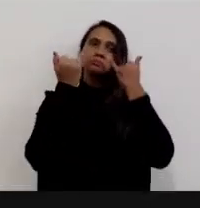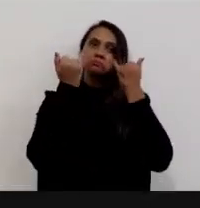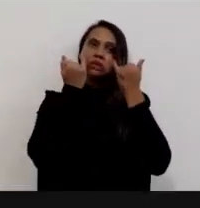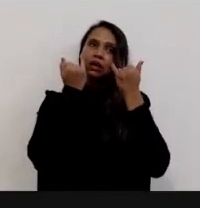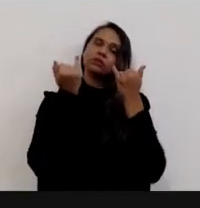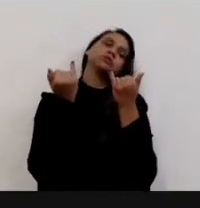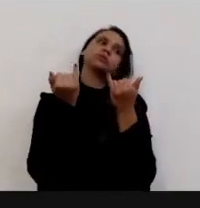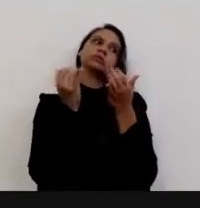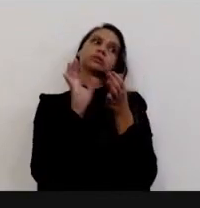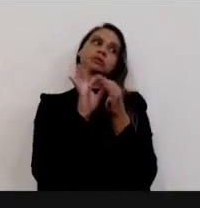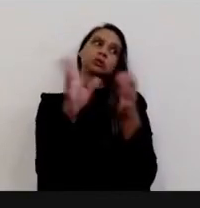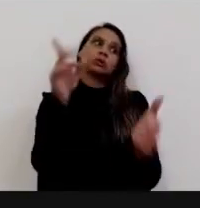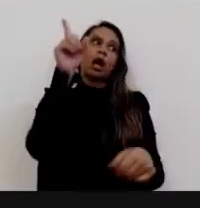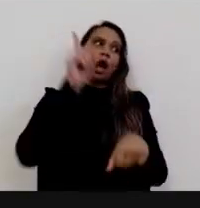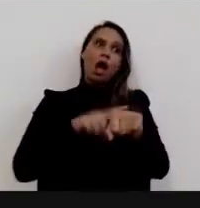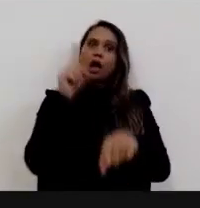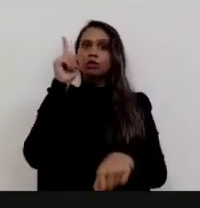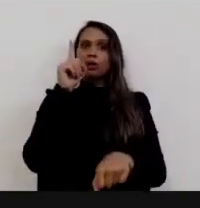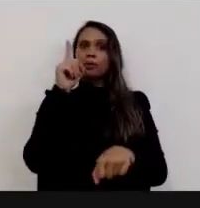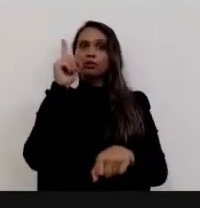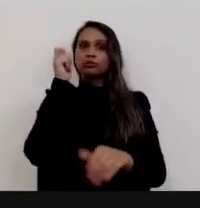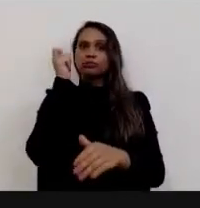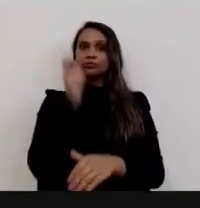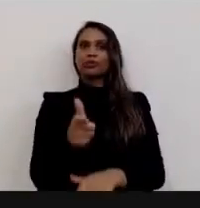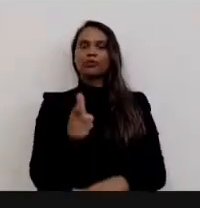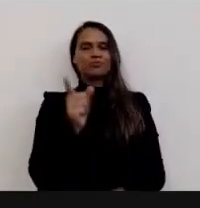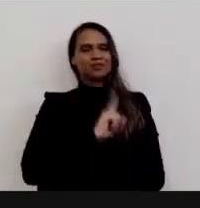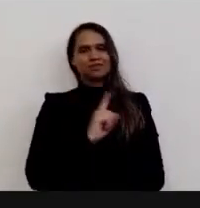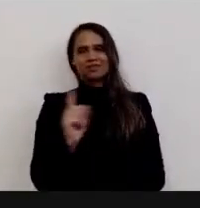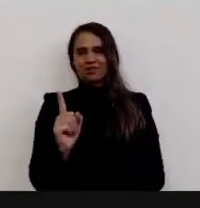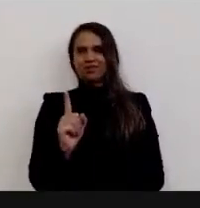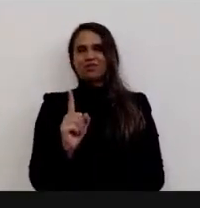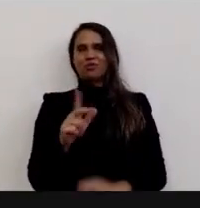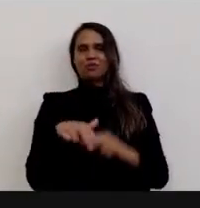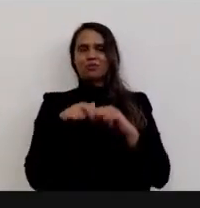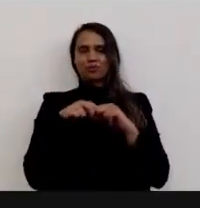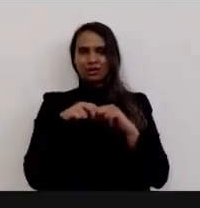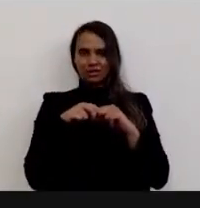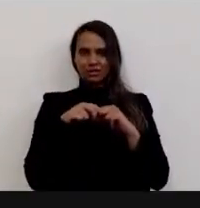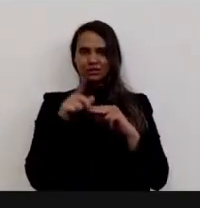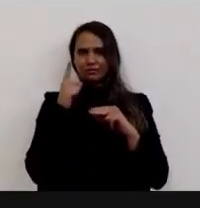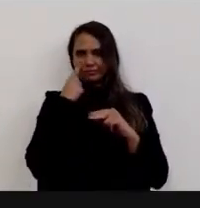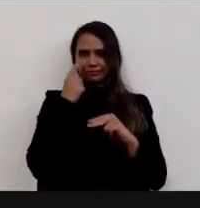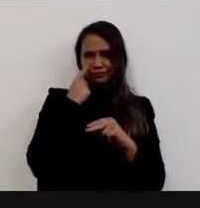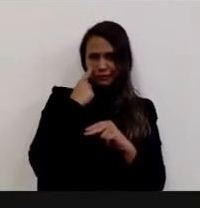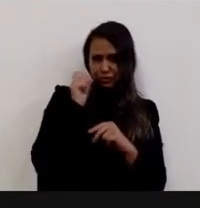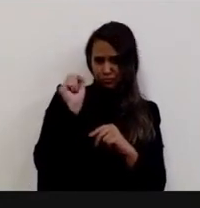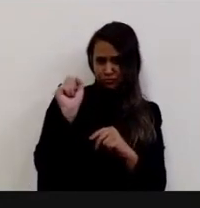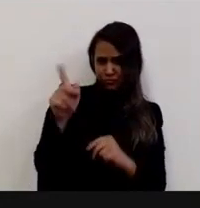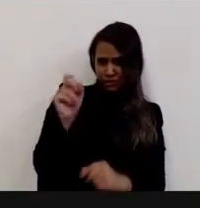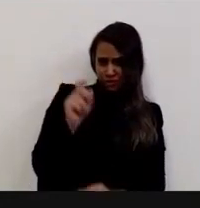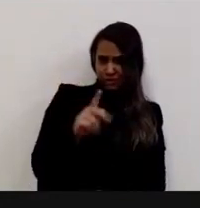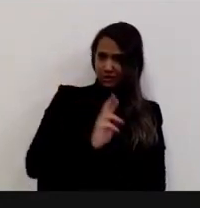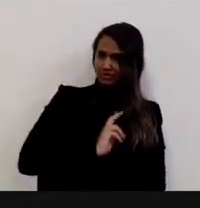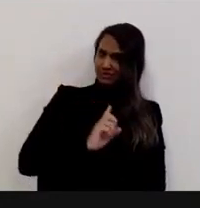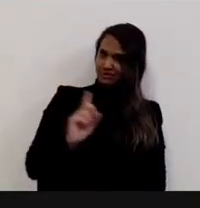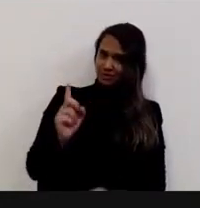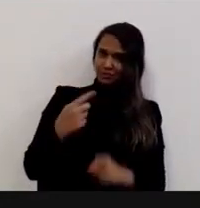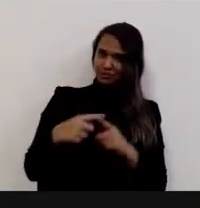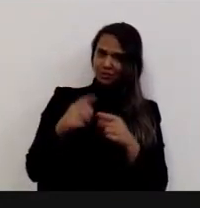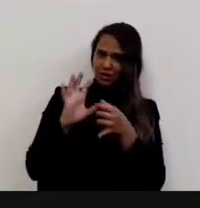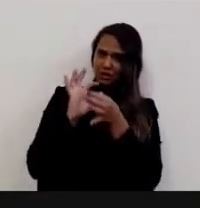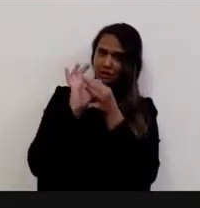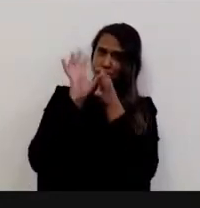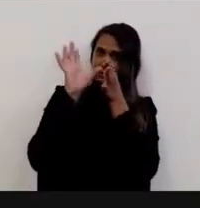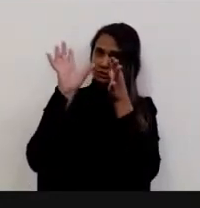são disponibilizados automaticamente do Comprasnet para cá, então a gente vê que os dados não estão ok, porque a disponibilização é